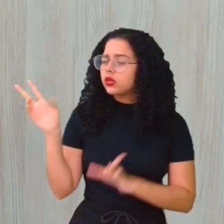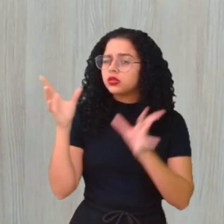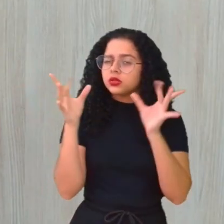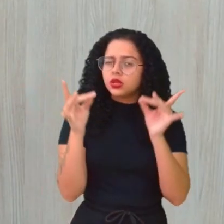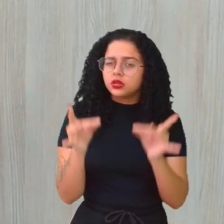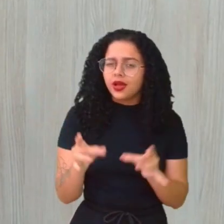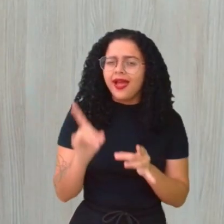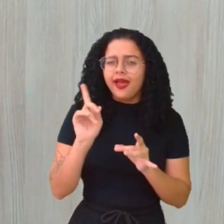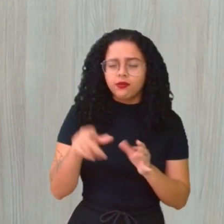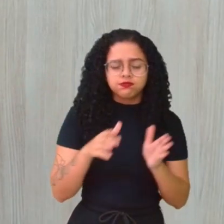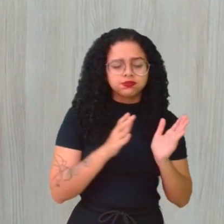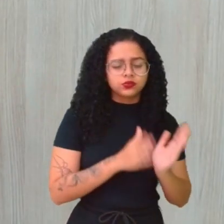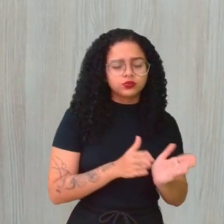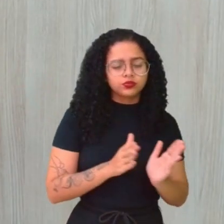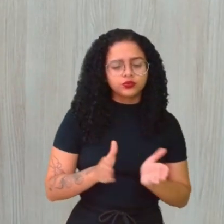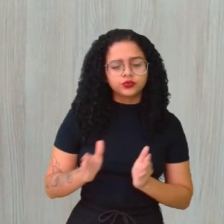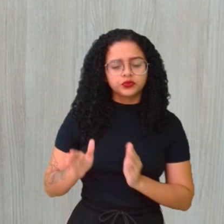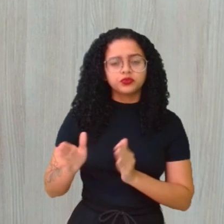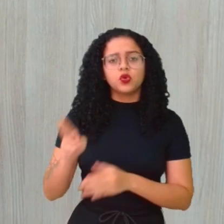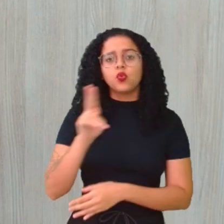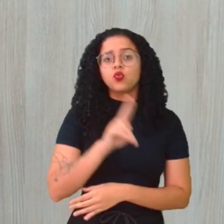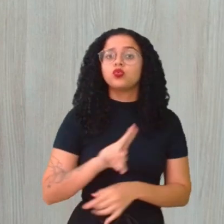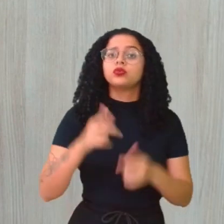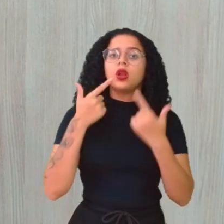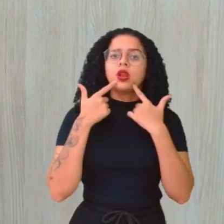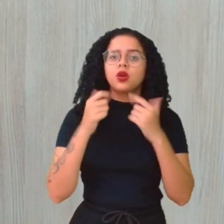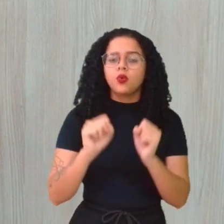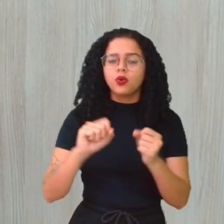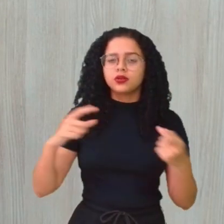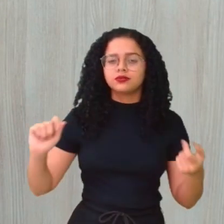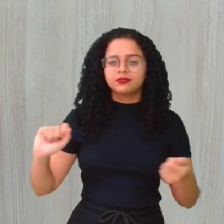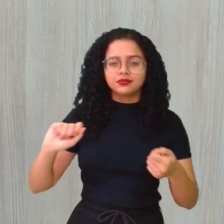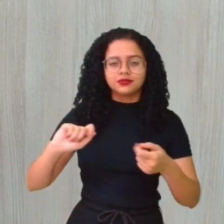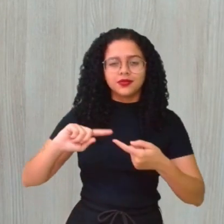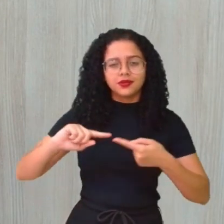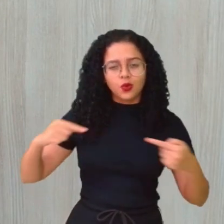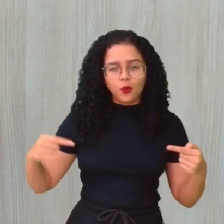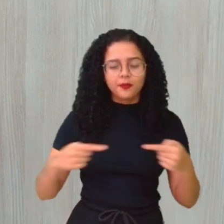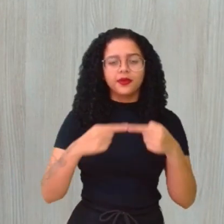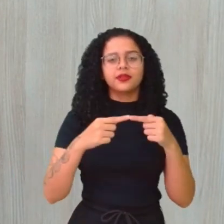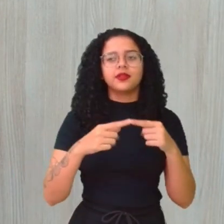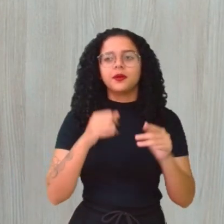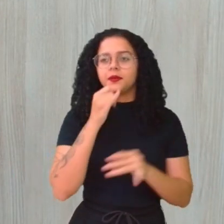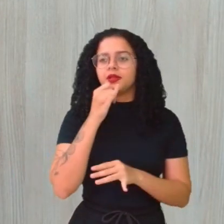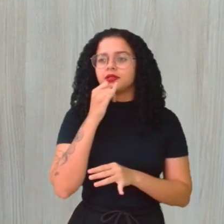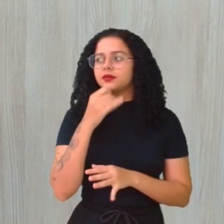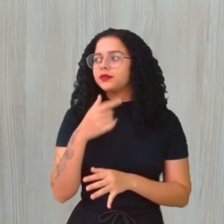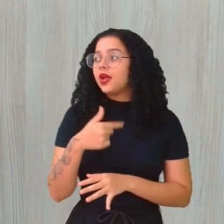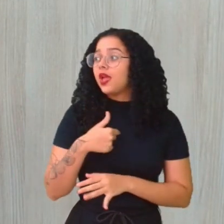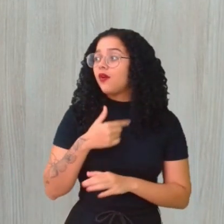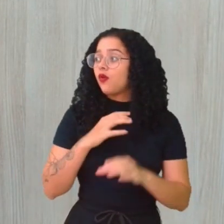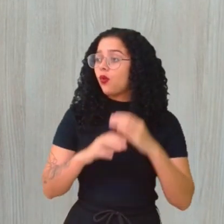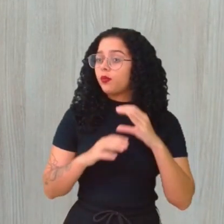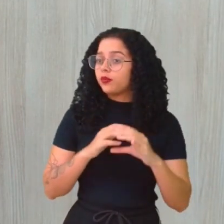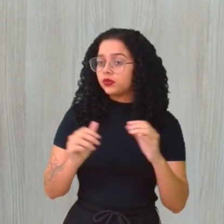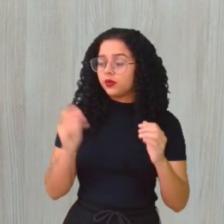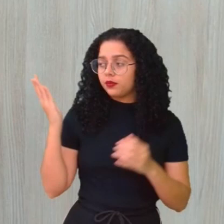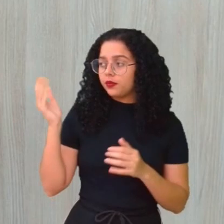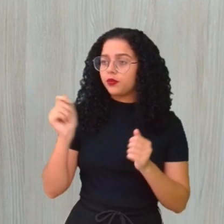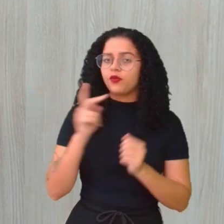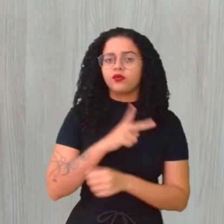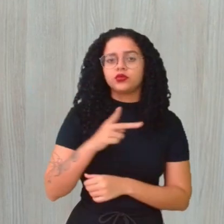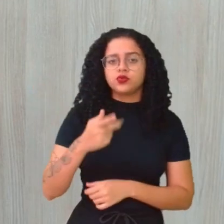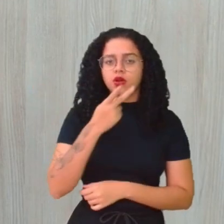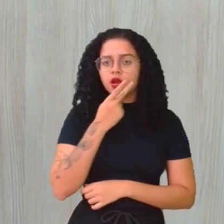um passo a passo e usando a linguagem adequada. É como se a gente tivesse agora, ó, vamos se comunicar. Eu vou me comunicar com a professora